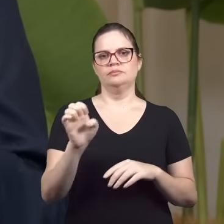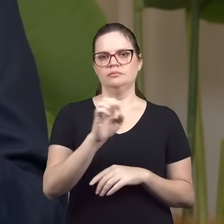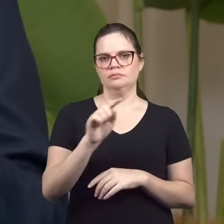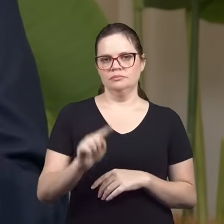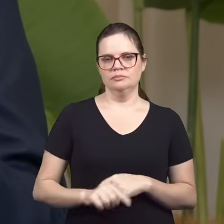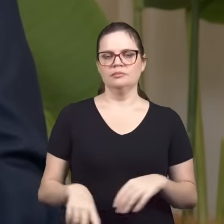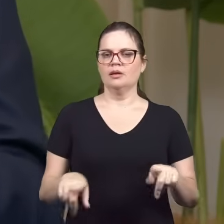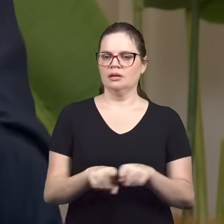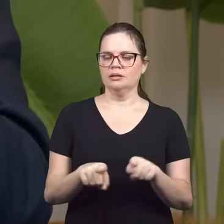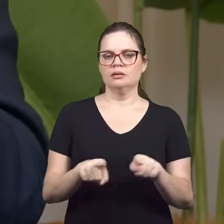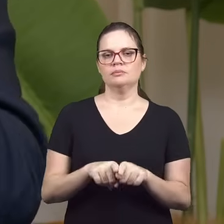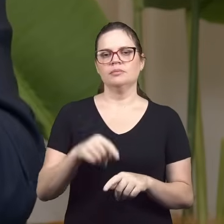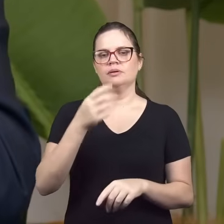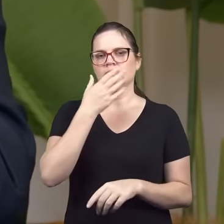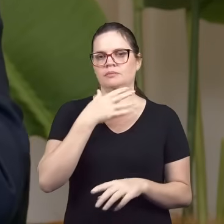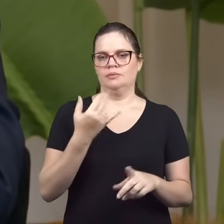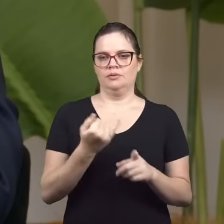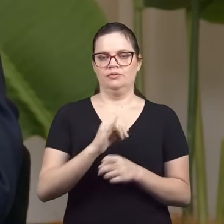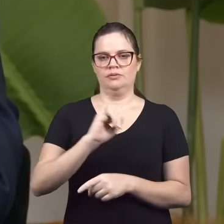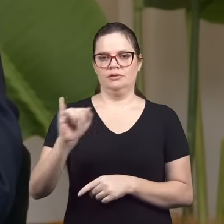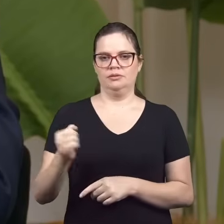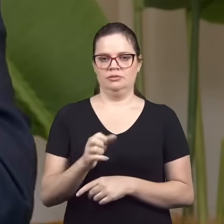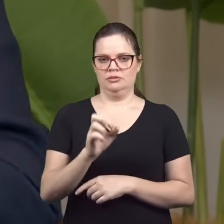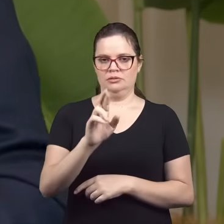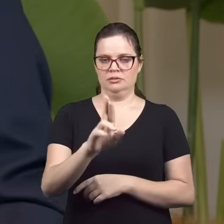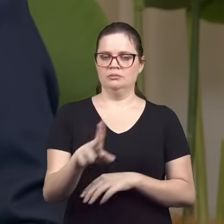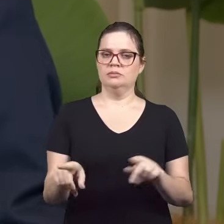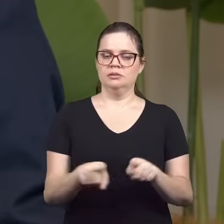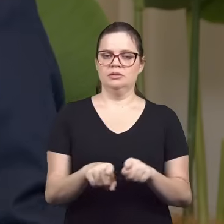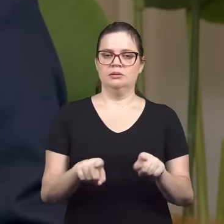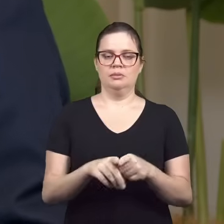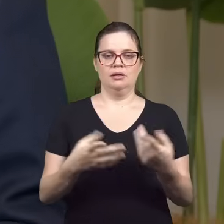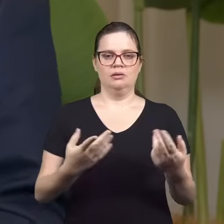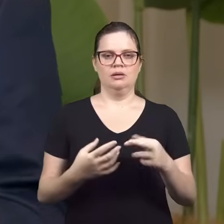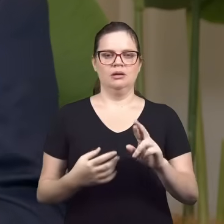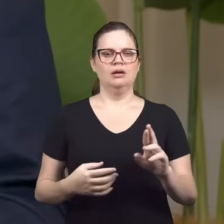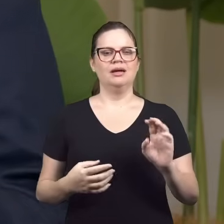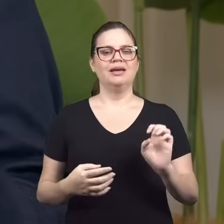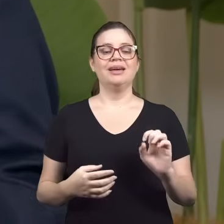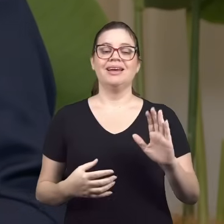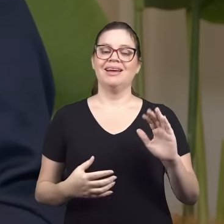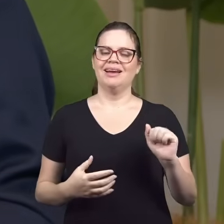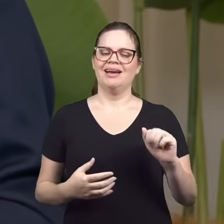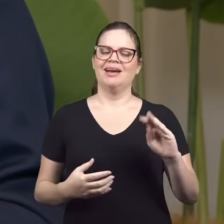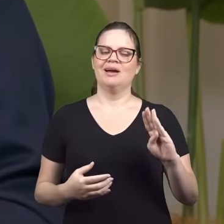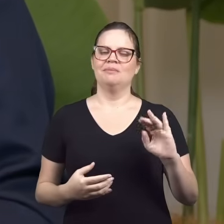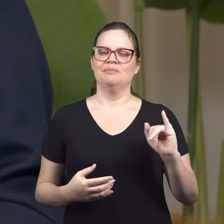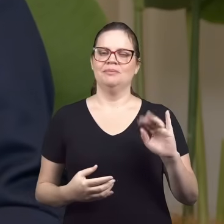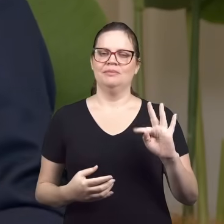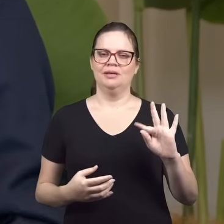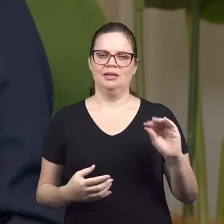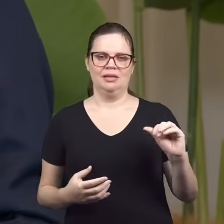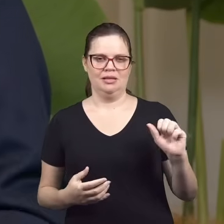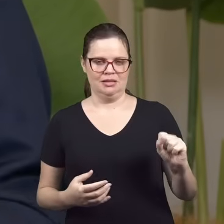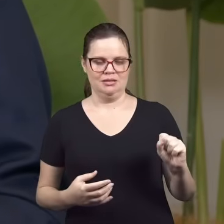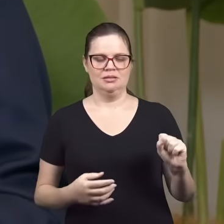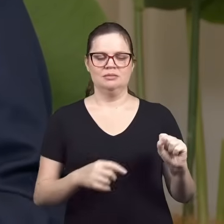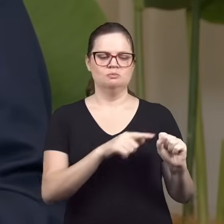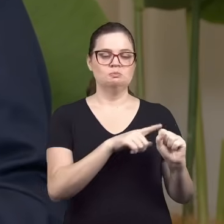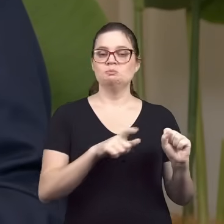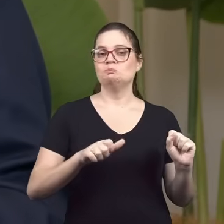profeta Jeremias, e agora também os recabitas. Quem eram os recabitas? Bem,